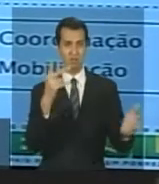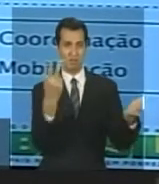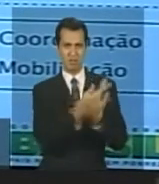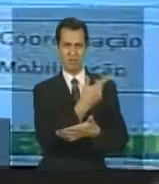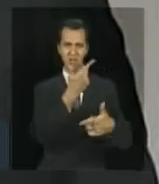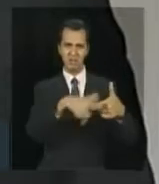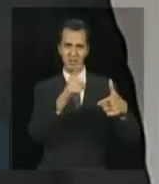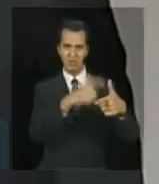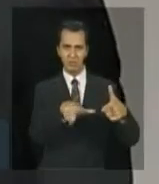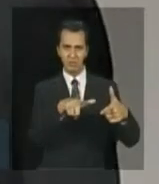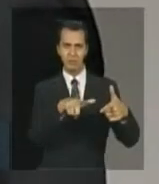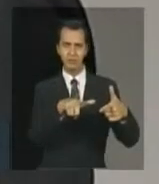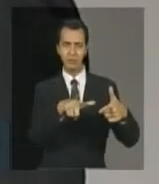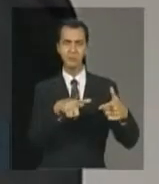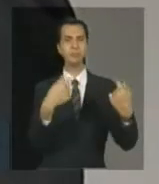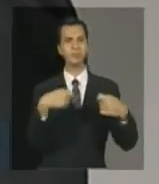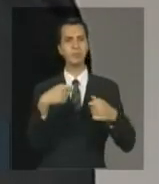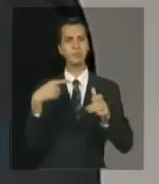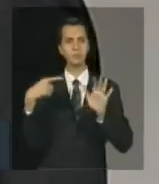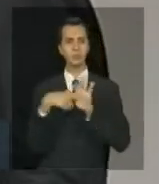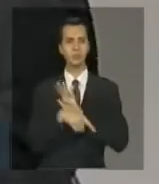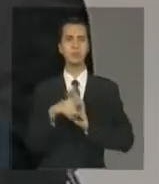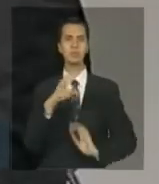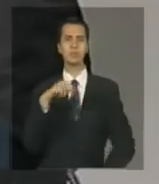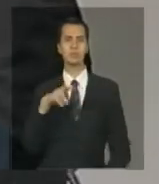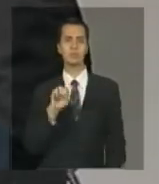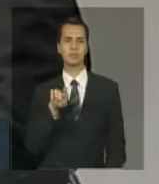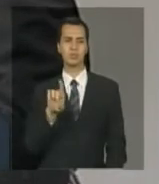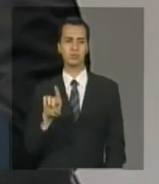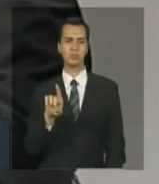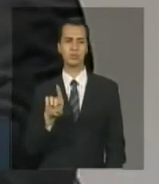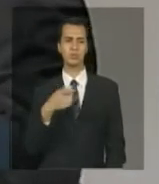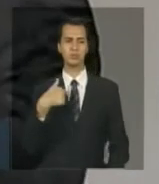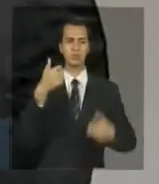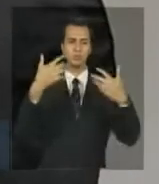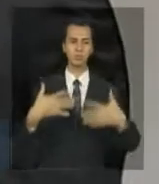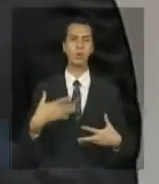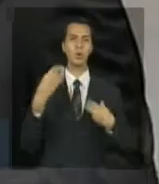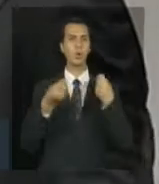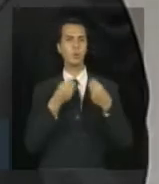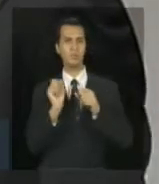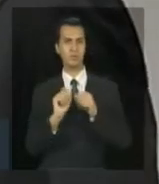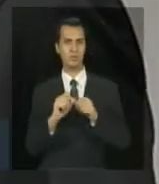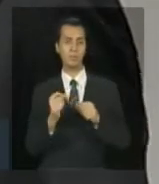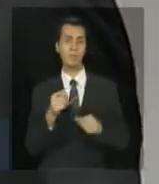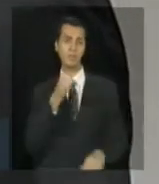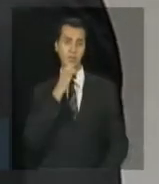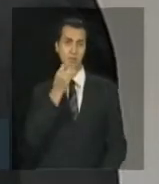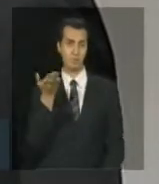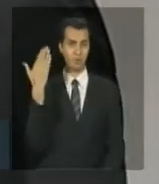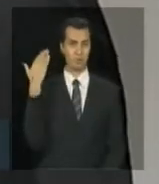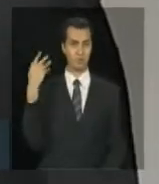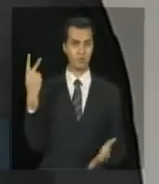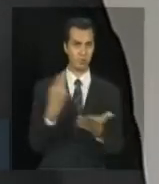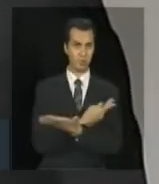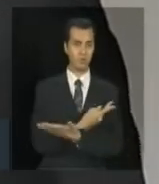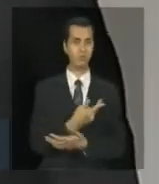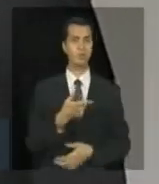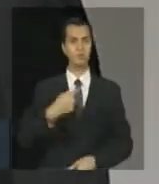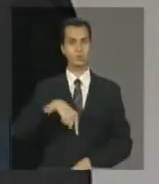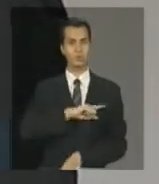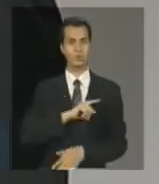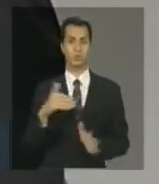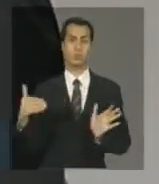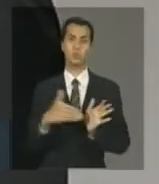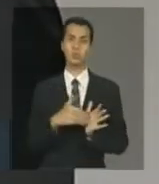a pergunta ao cenário como como fazer um exemplo disso vários exemplos existem um surgiu ultimamente numa outro